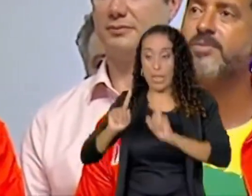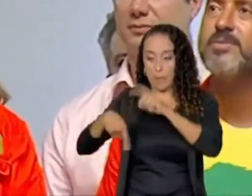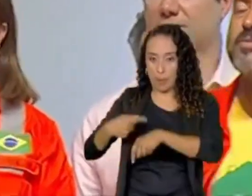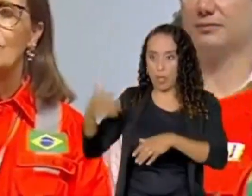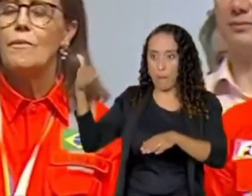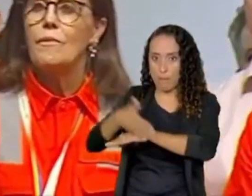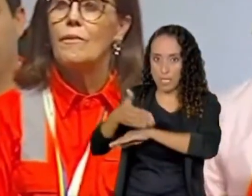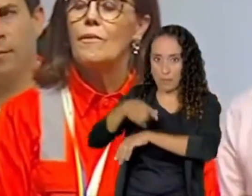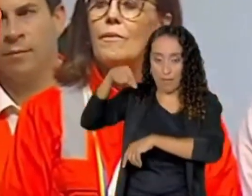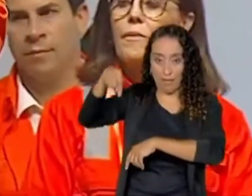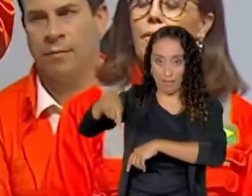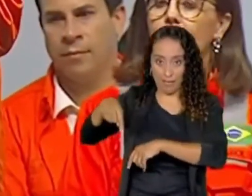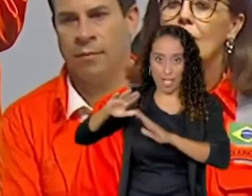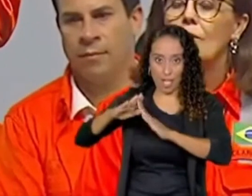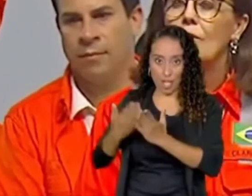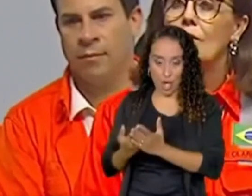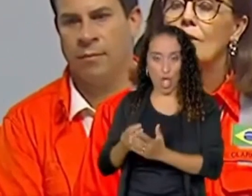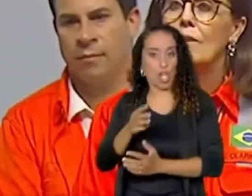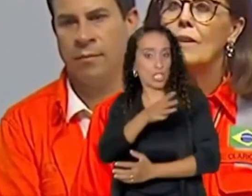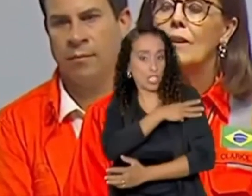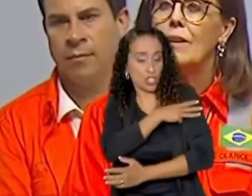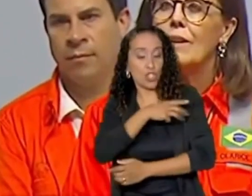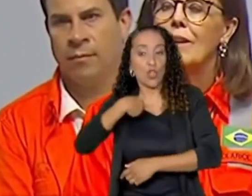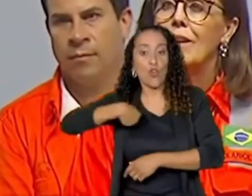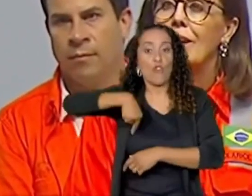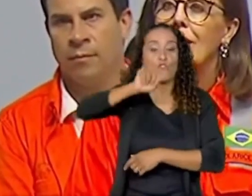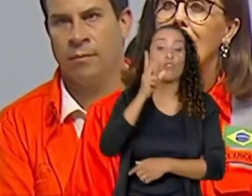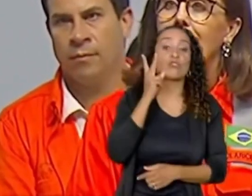da Escola de Sargento, eu vou ao Ceará,